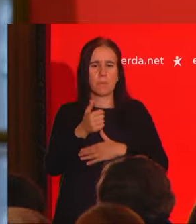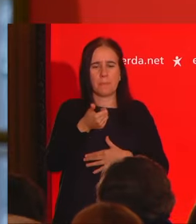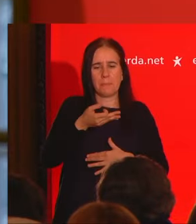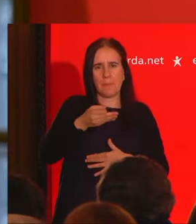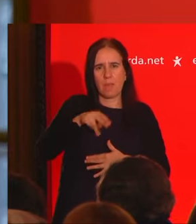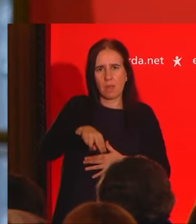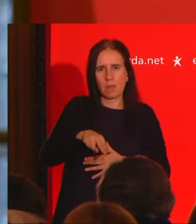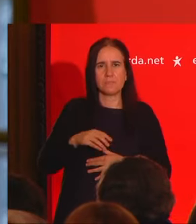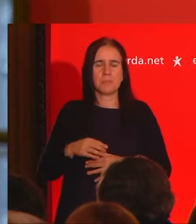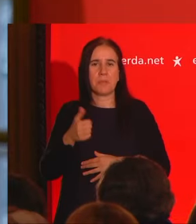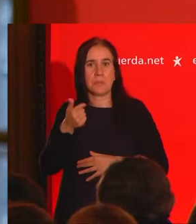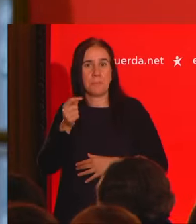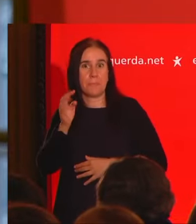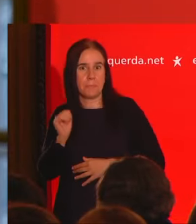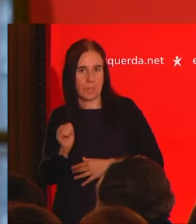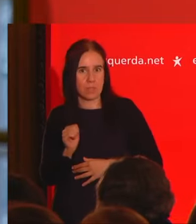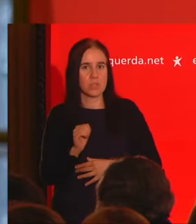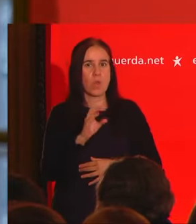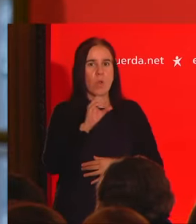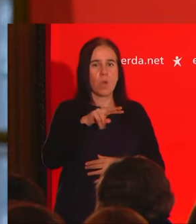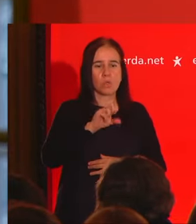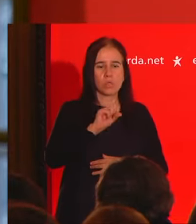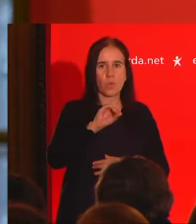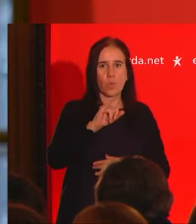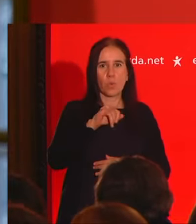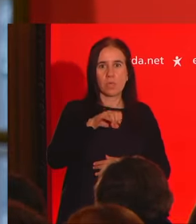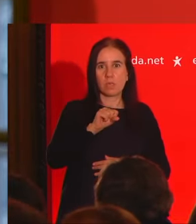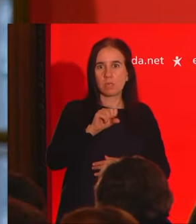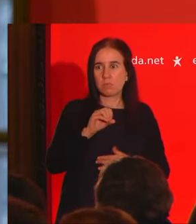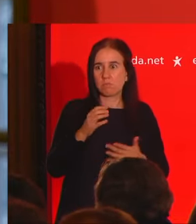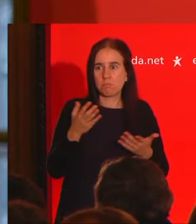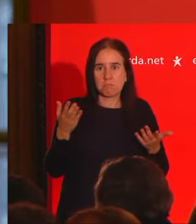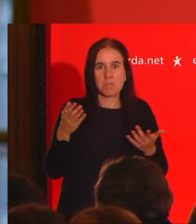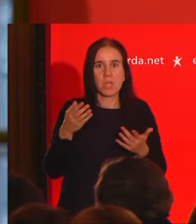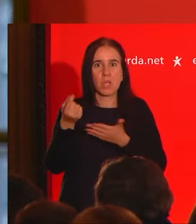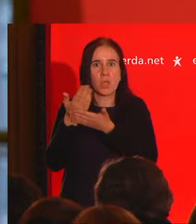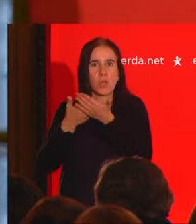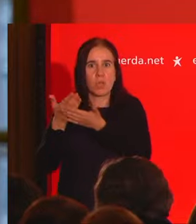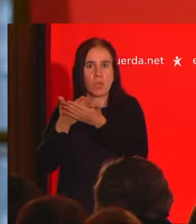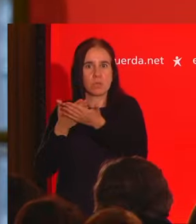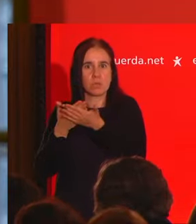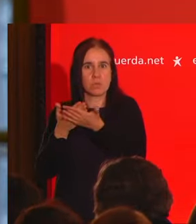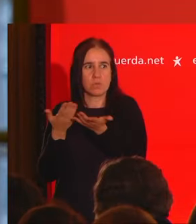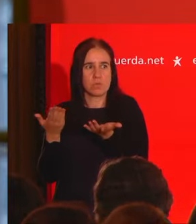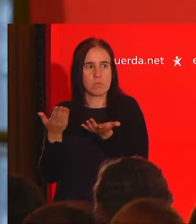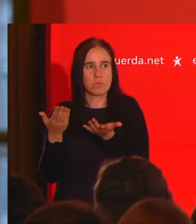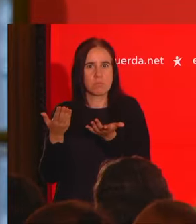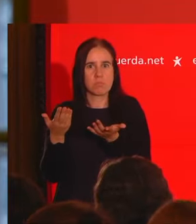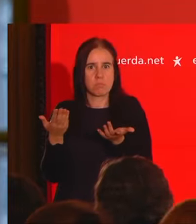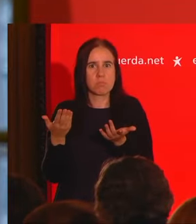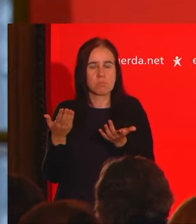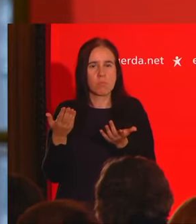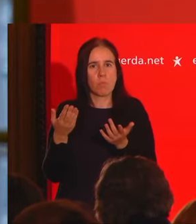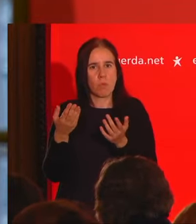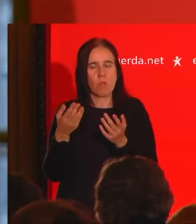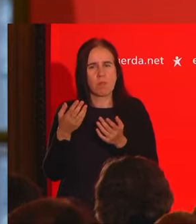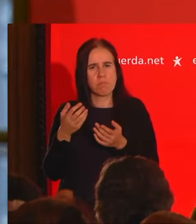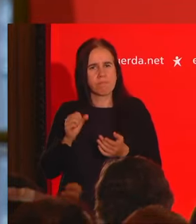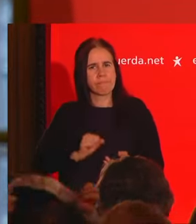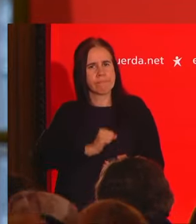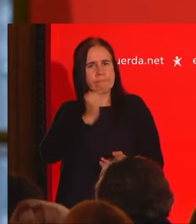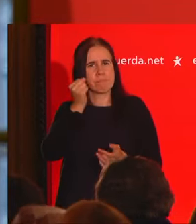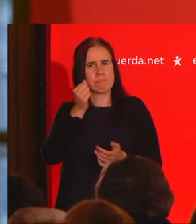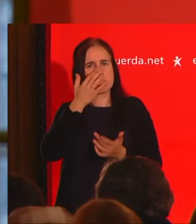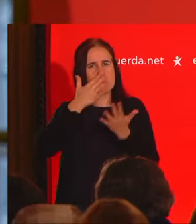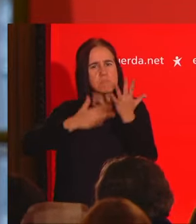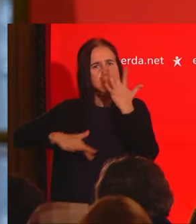BPN, BES, ongoing, negócios que expoliaram o